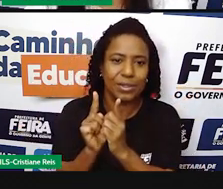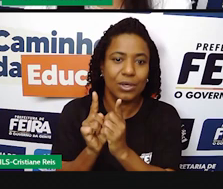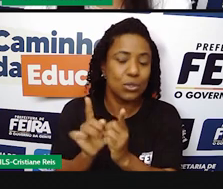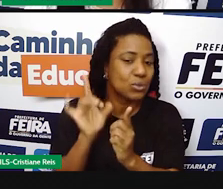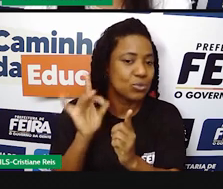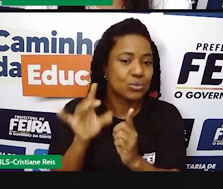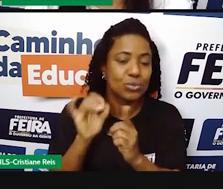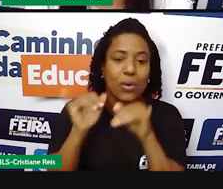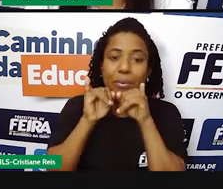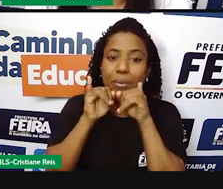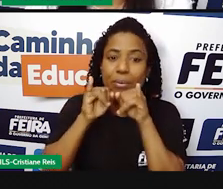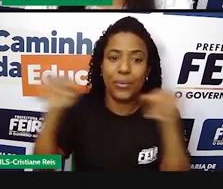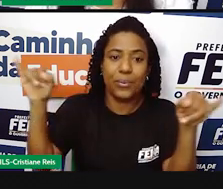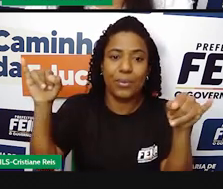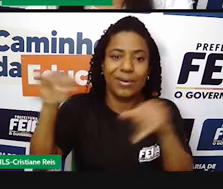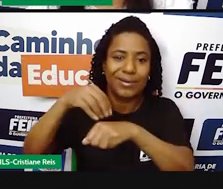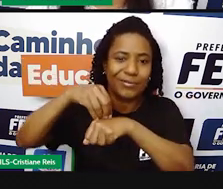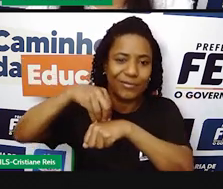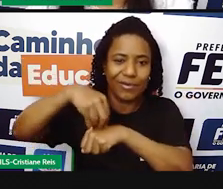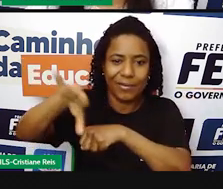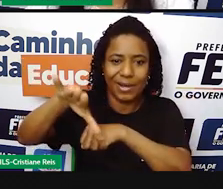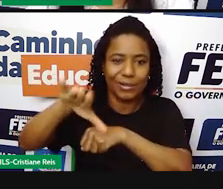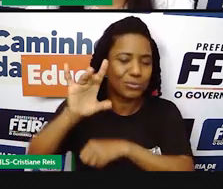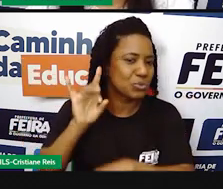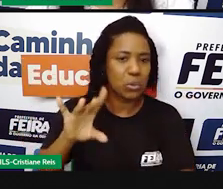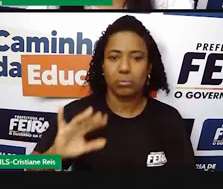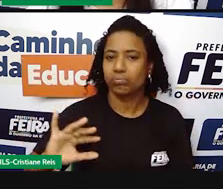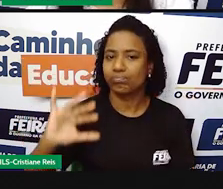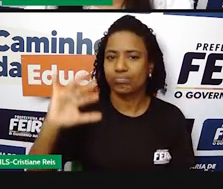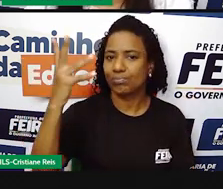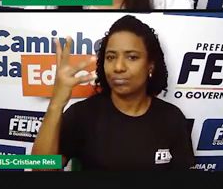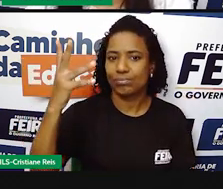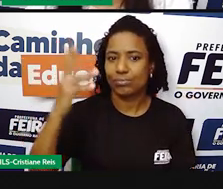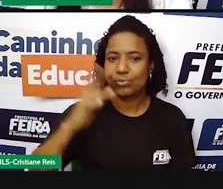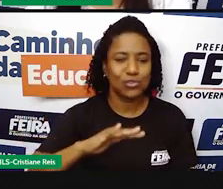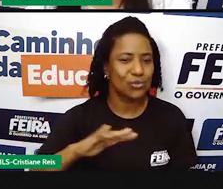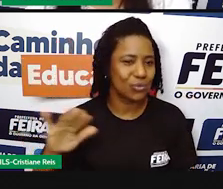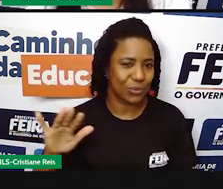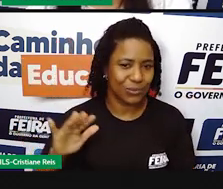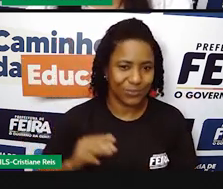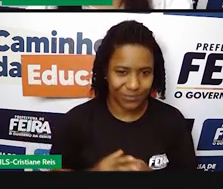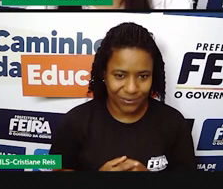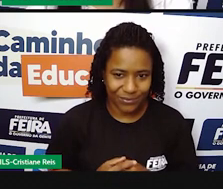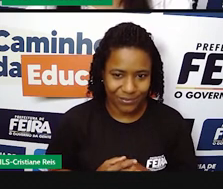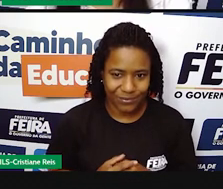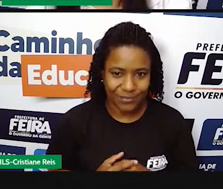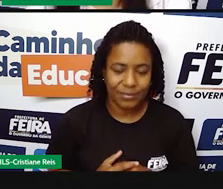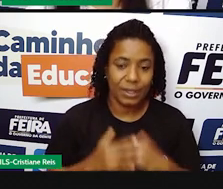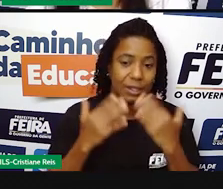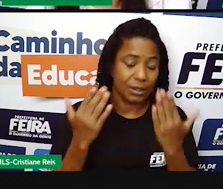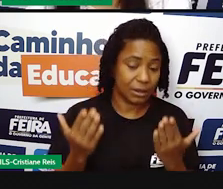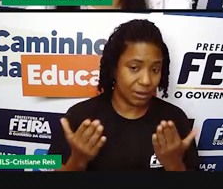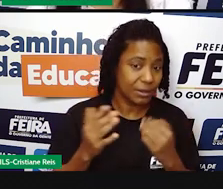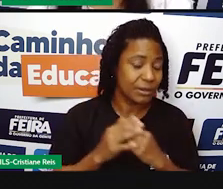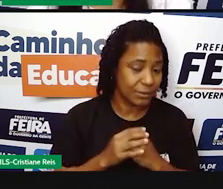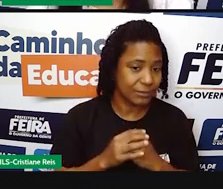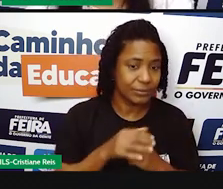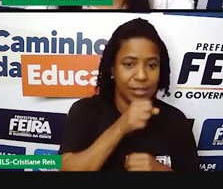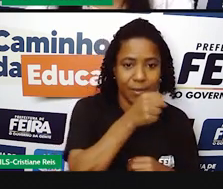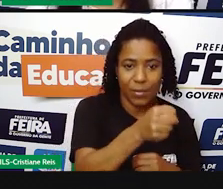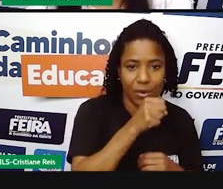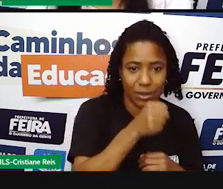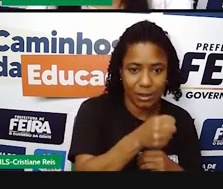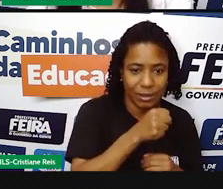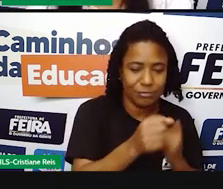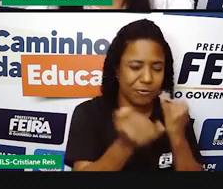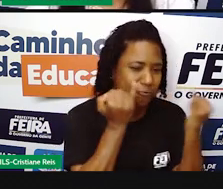um fato atual ocorrido. Então, enquanto as reportagens trazem mais informações e